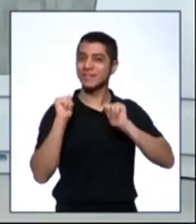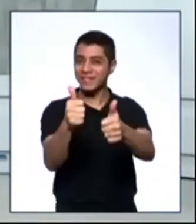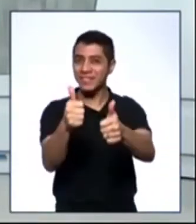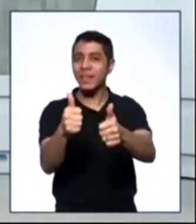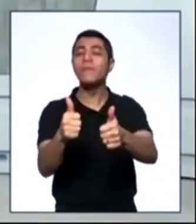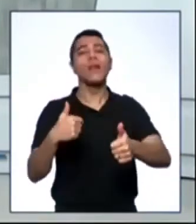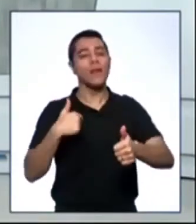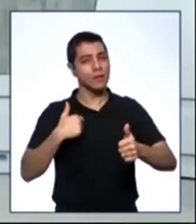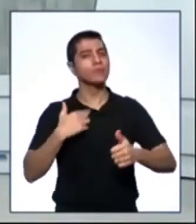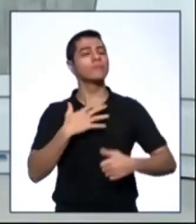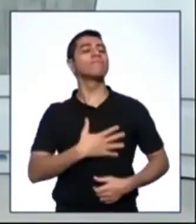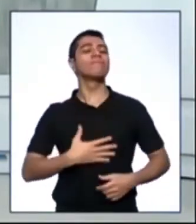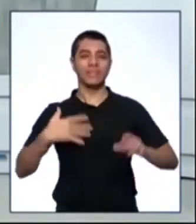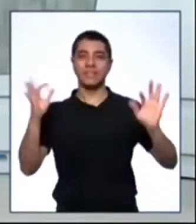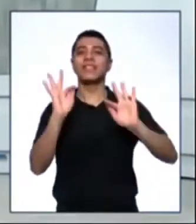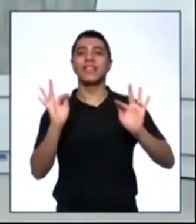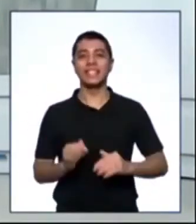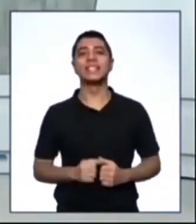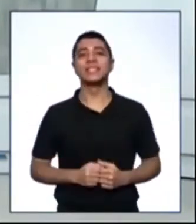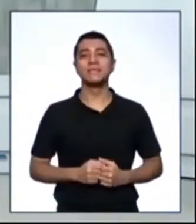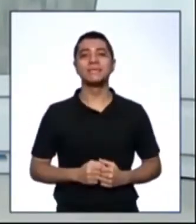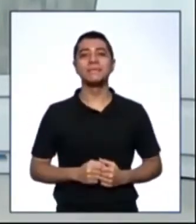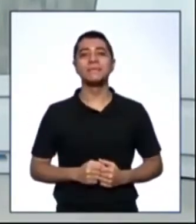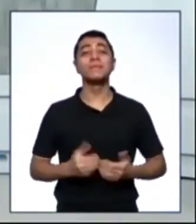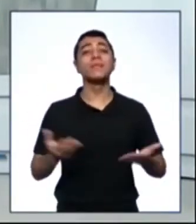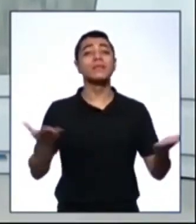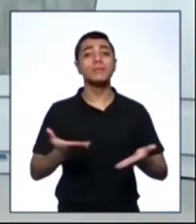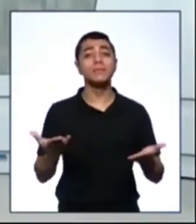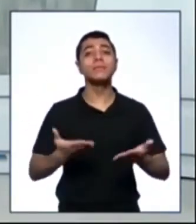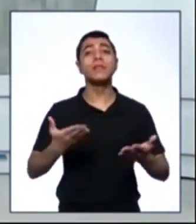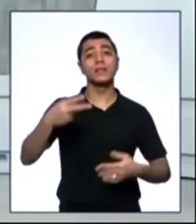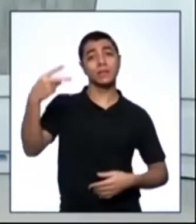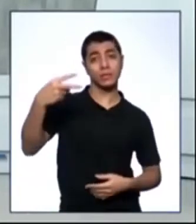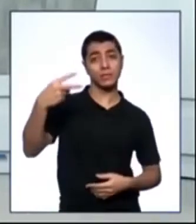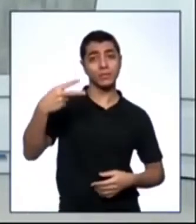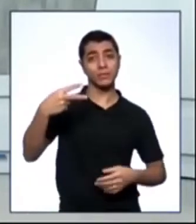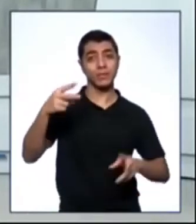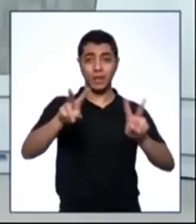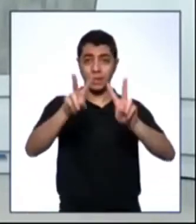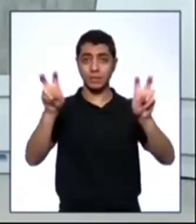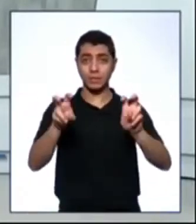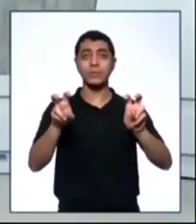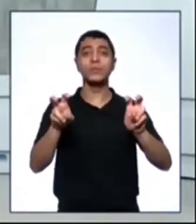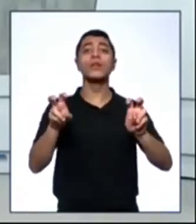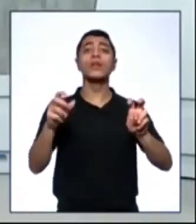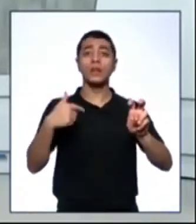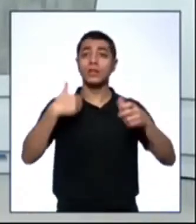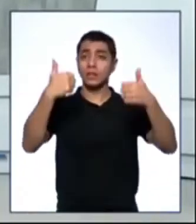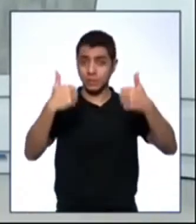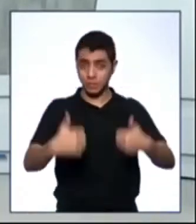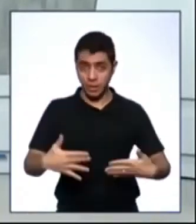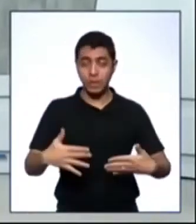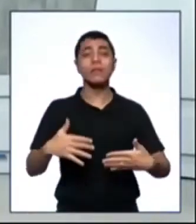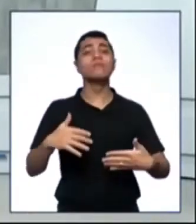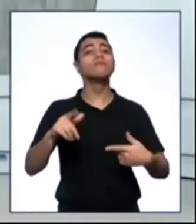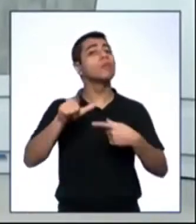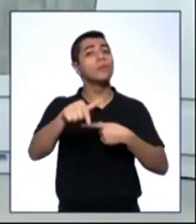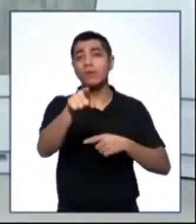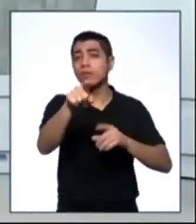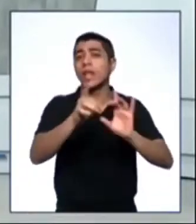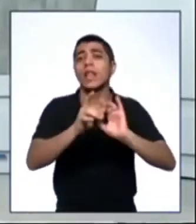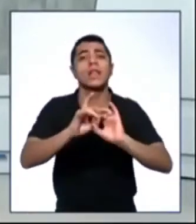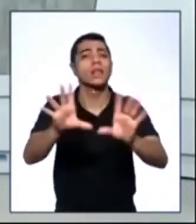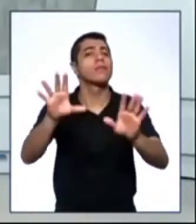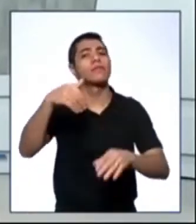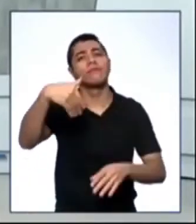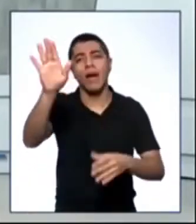feliz. Ó, segundo assunto, segunda coisa que a gente troca ideia, te falo dele, E já era. Você tá livre. Beleza, vai dar uma volta, toma um café,